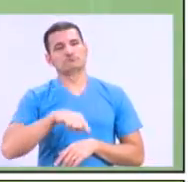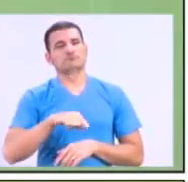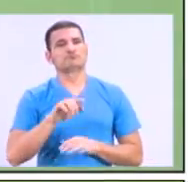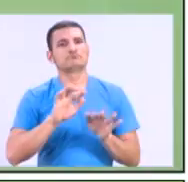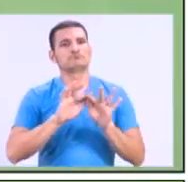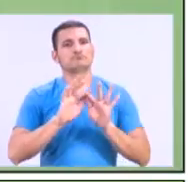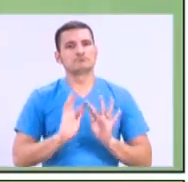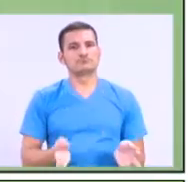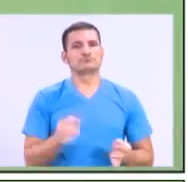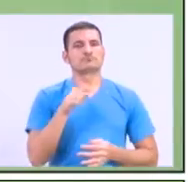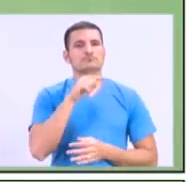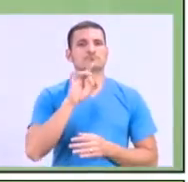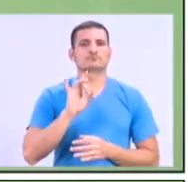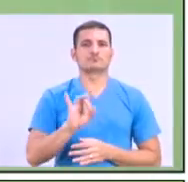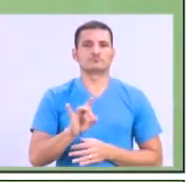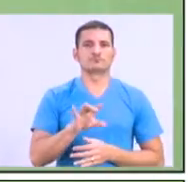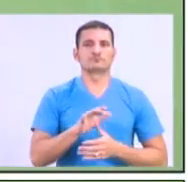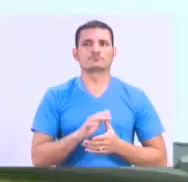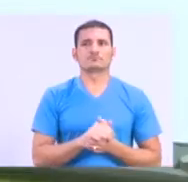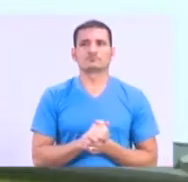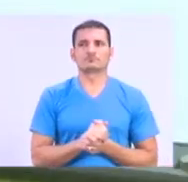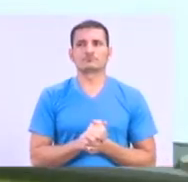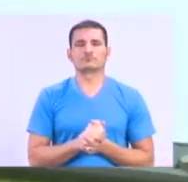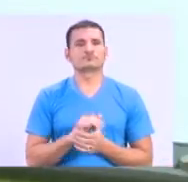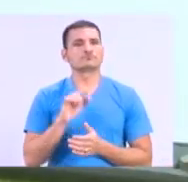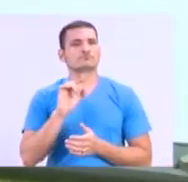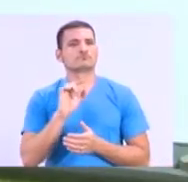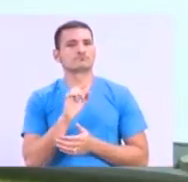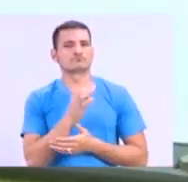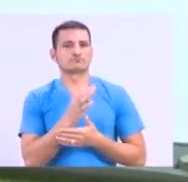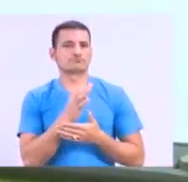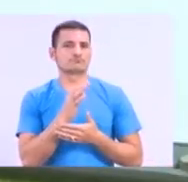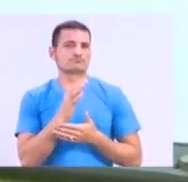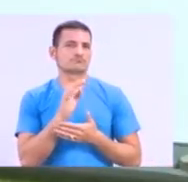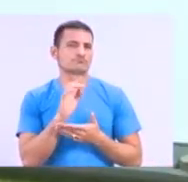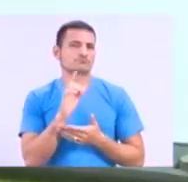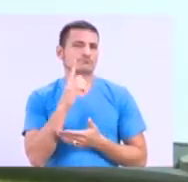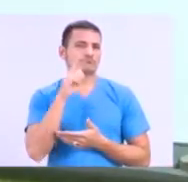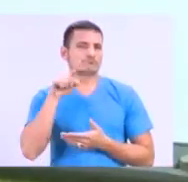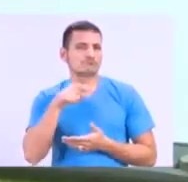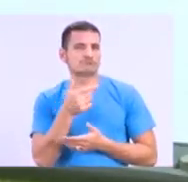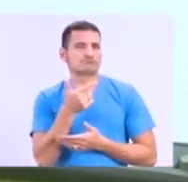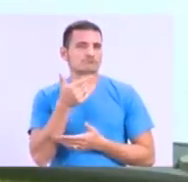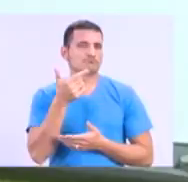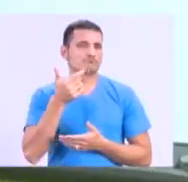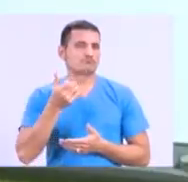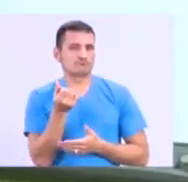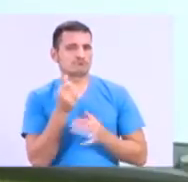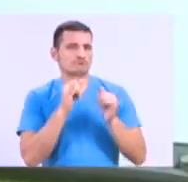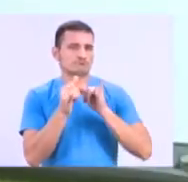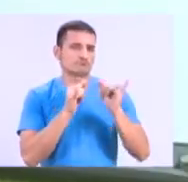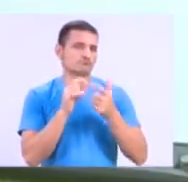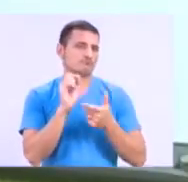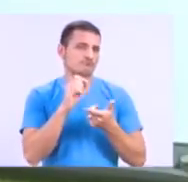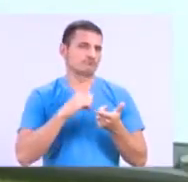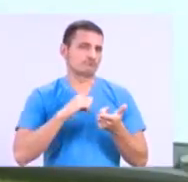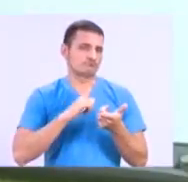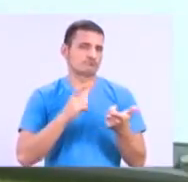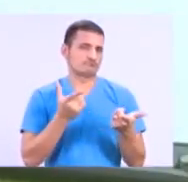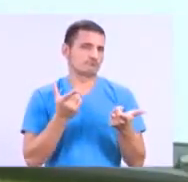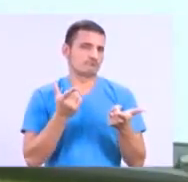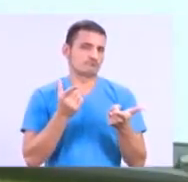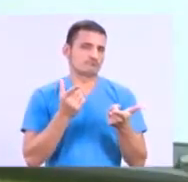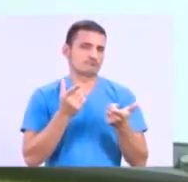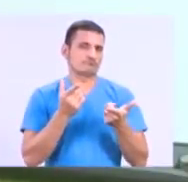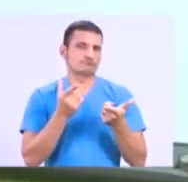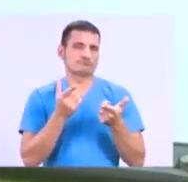simplesmente um terço de informação do que nós temos aí da gama do e-commerce. Né? Então, nós